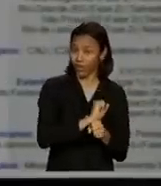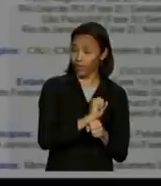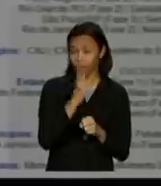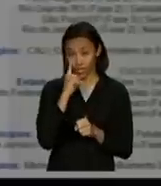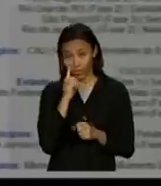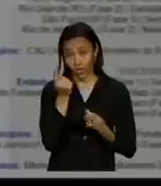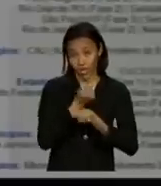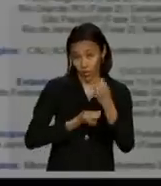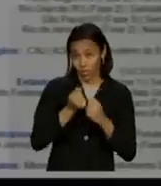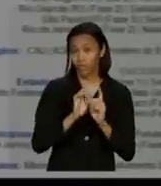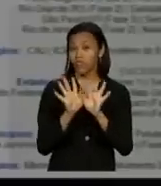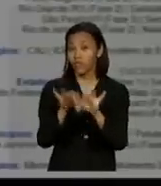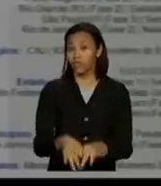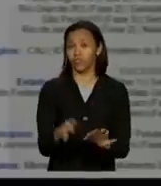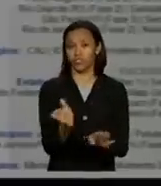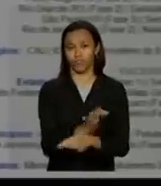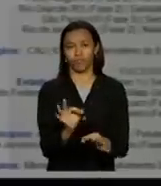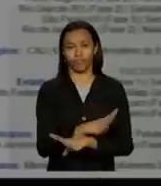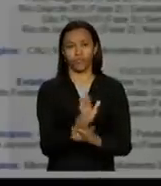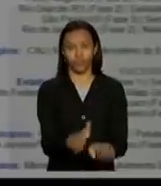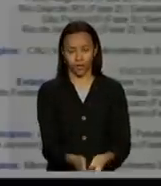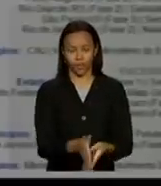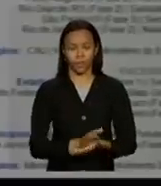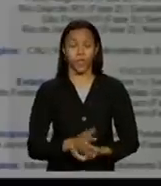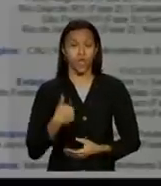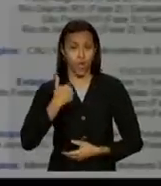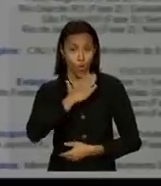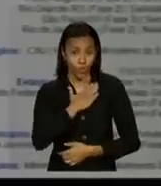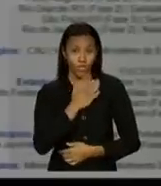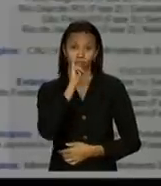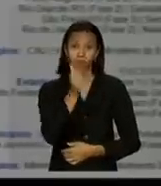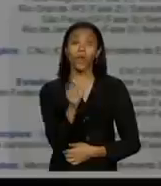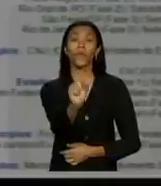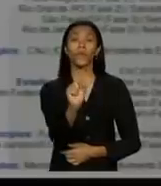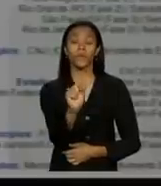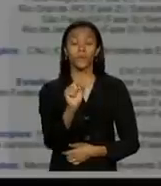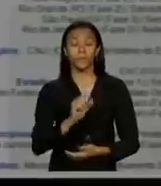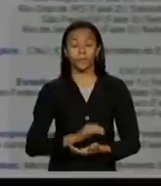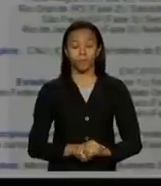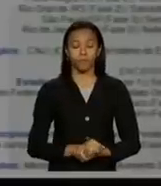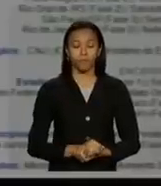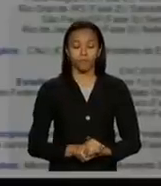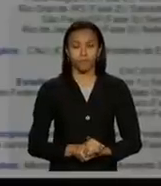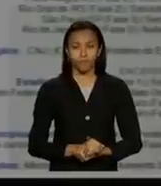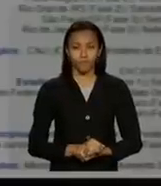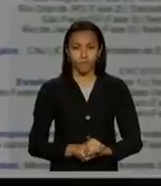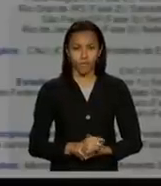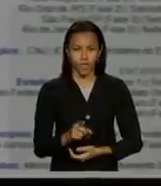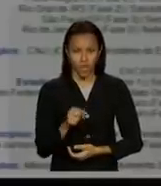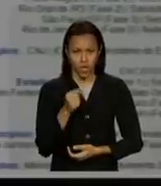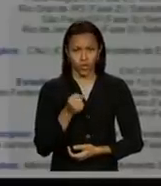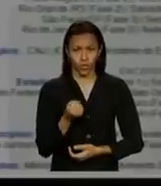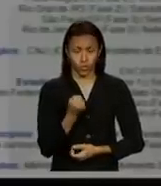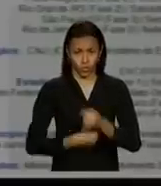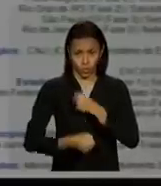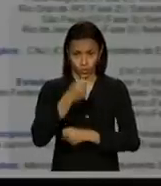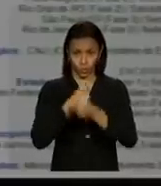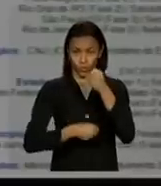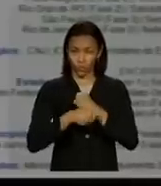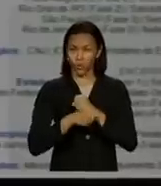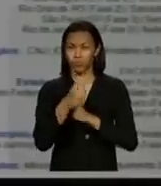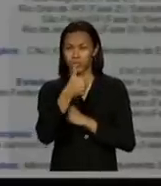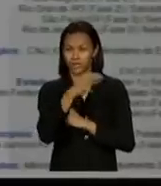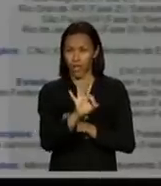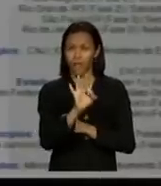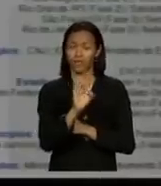e encerrados eu gostaria de mencionar vamos dizer que isso nos últimos 10 anos